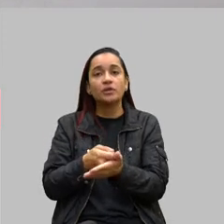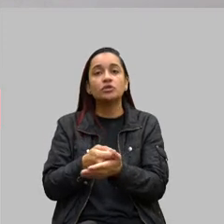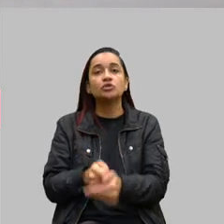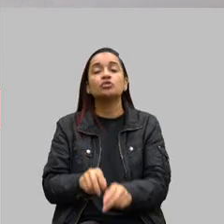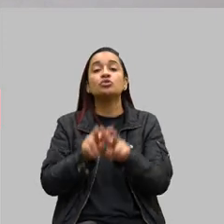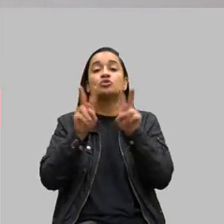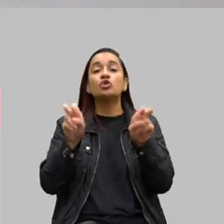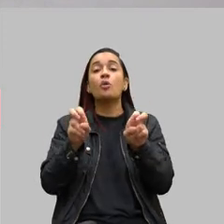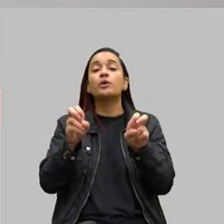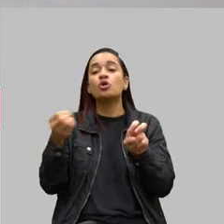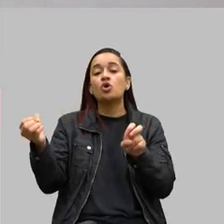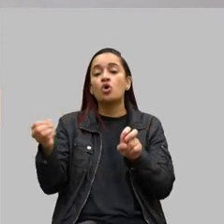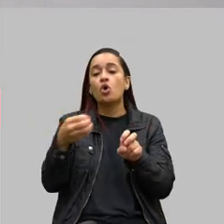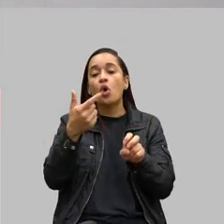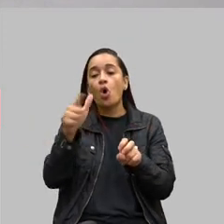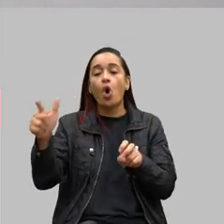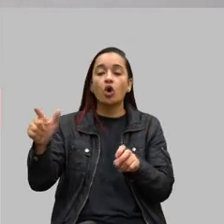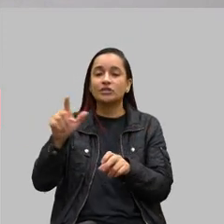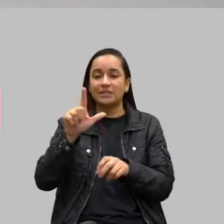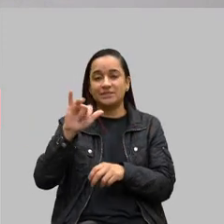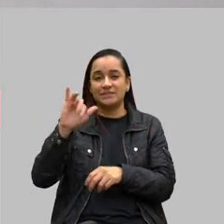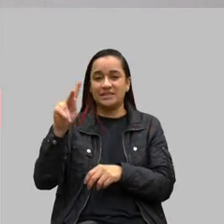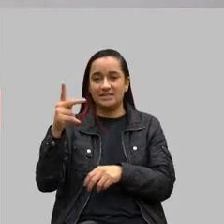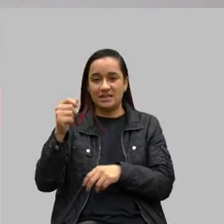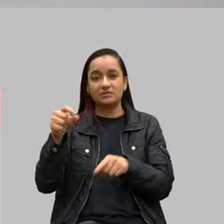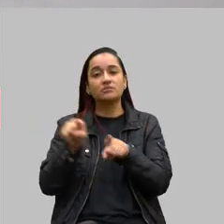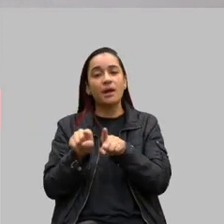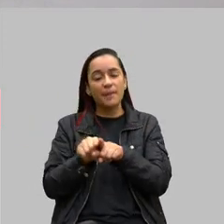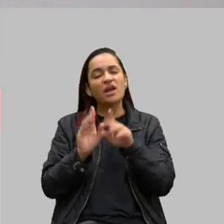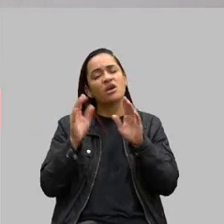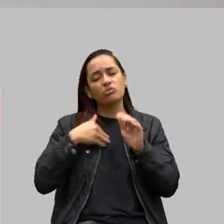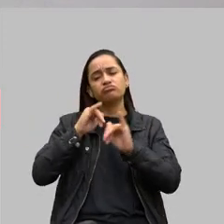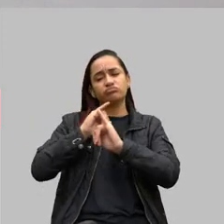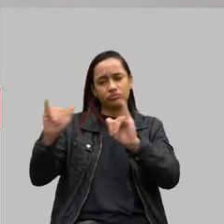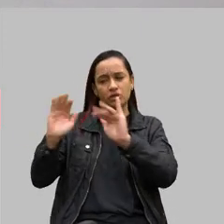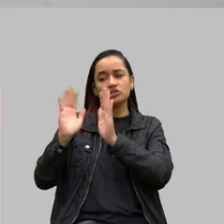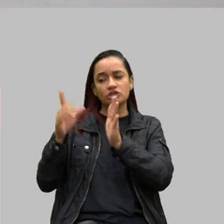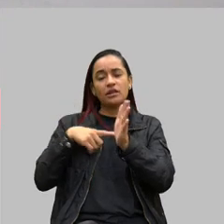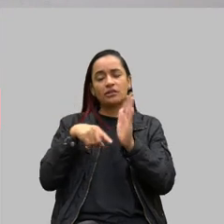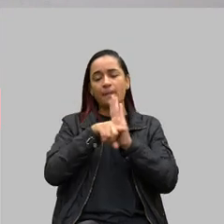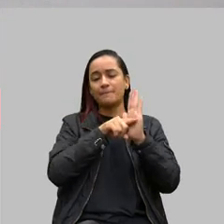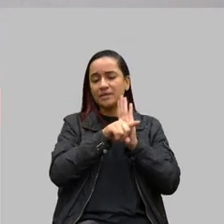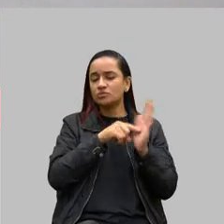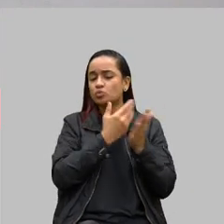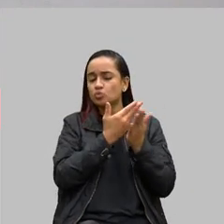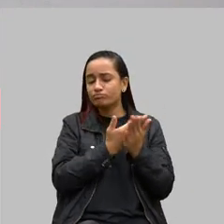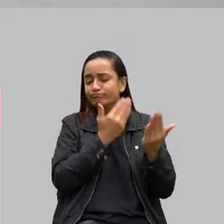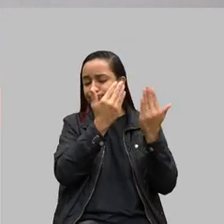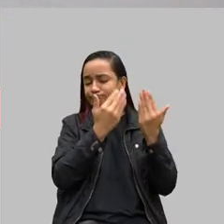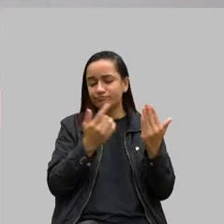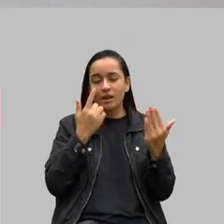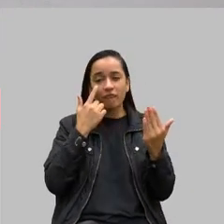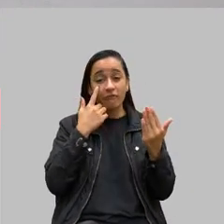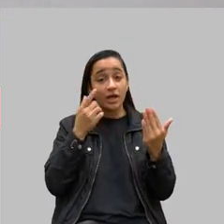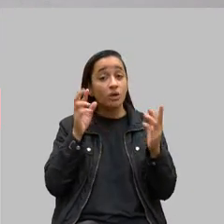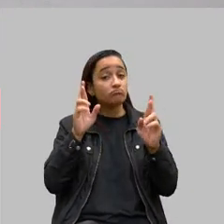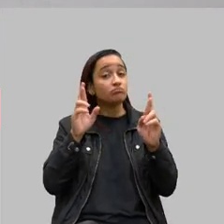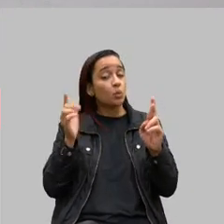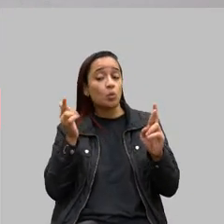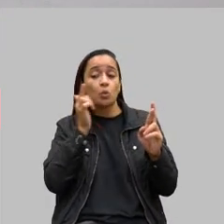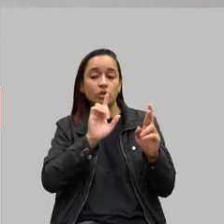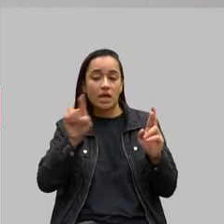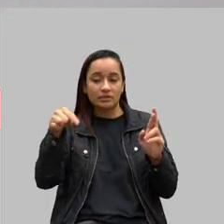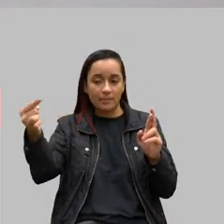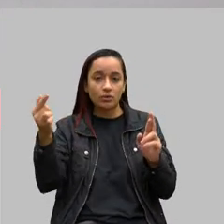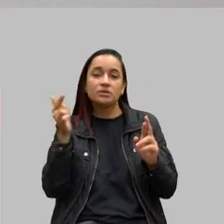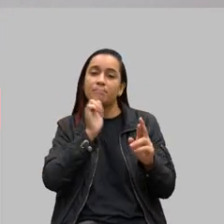outras linhas também eu já informei que tá em estudo pela seinfra eu tenho certeza que em breve a gente vai conseguir aí desafogar ainda